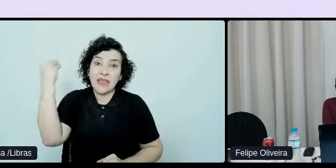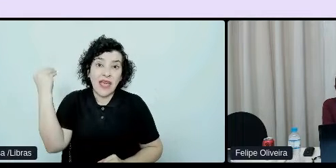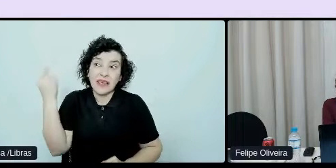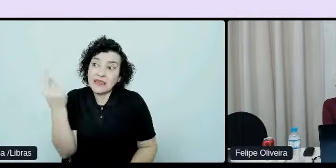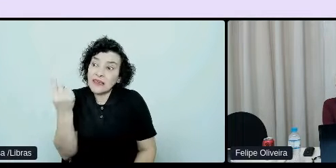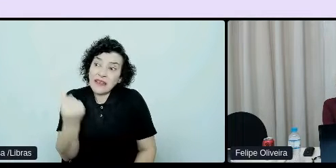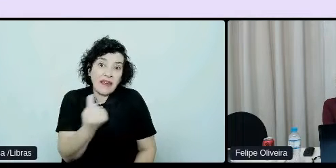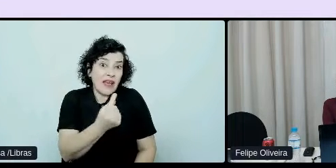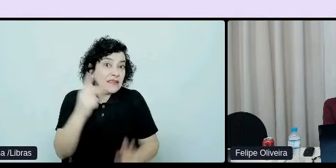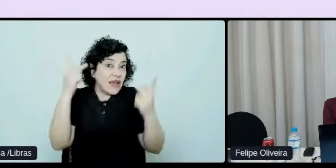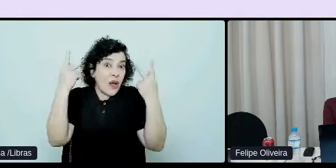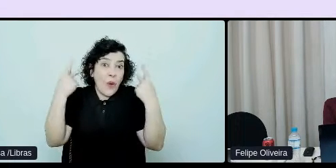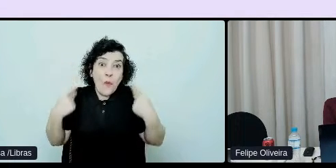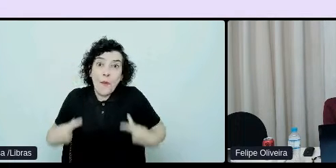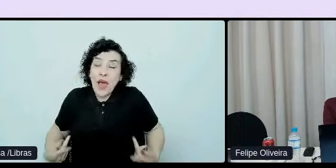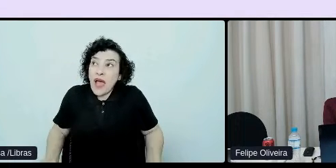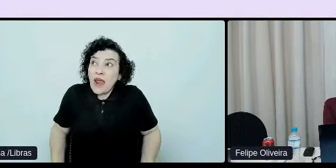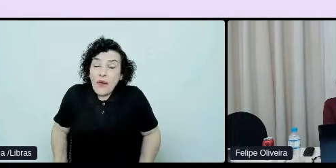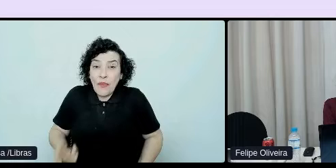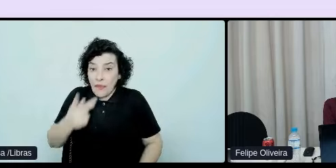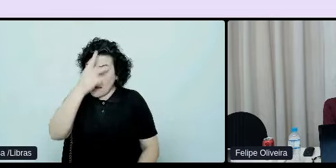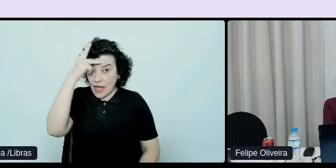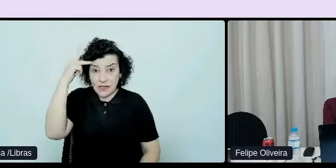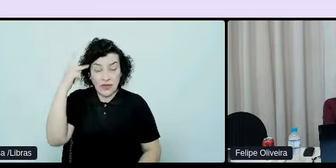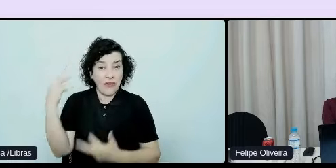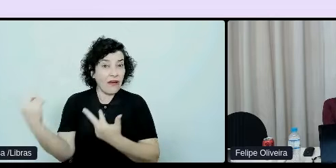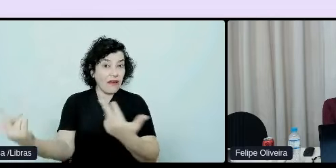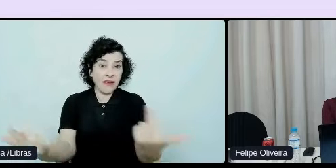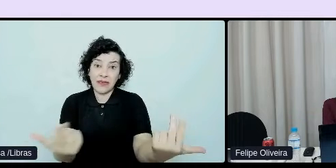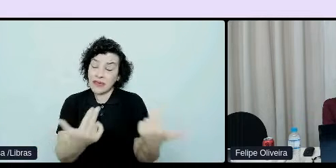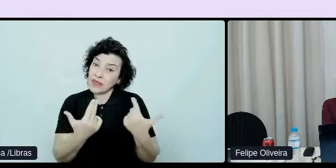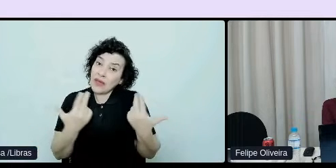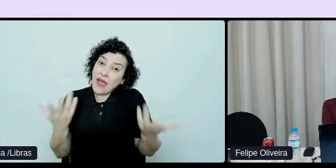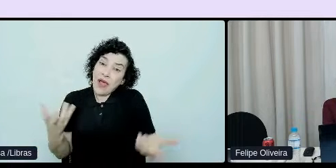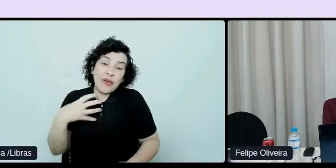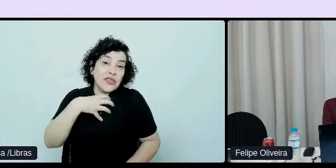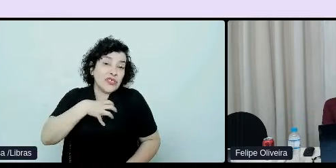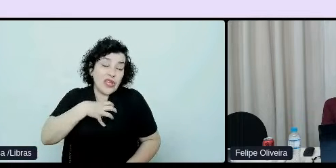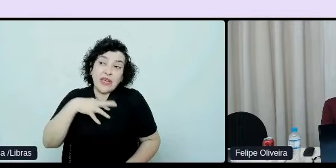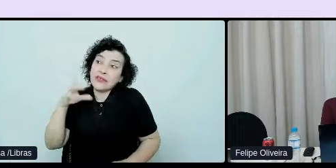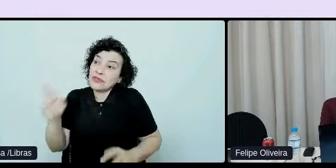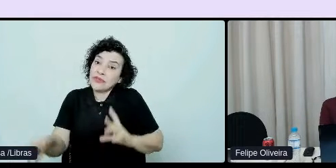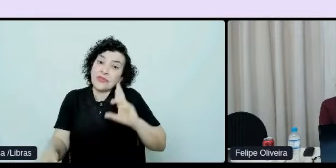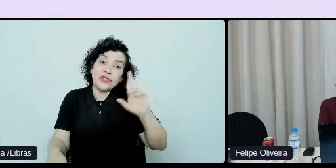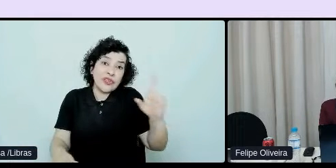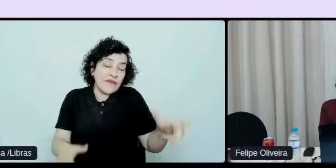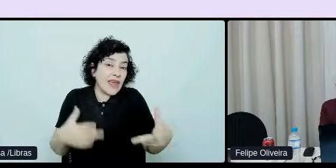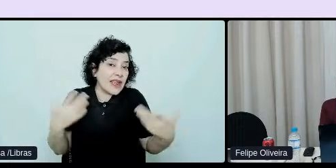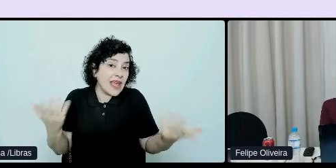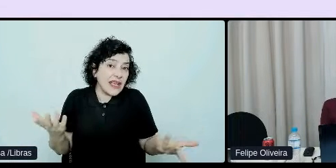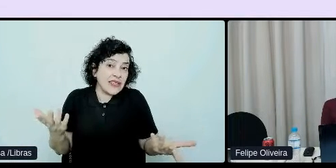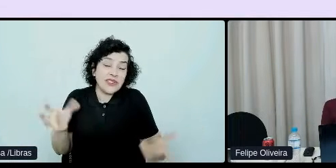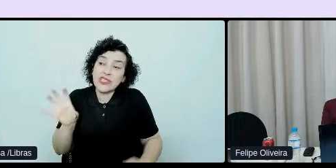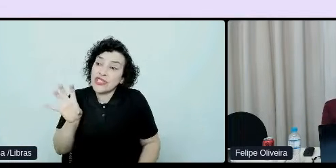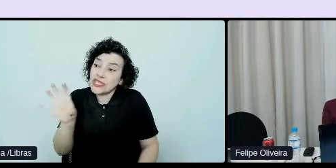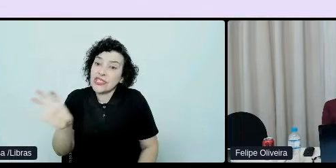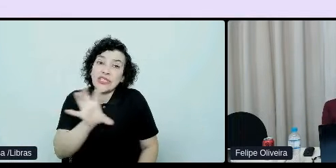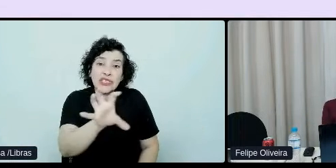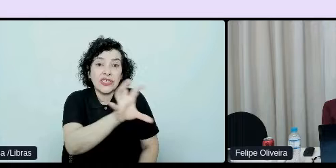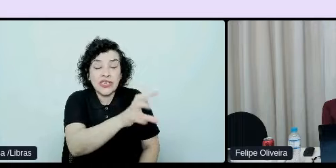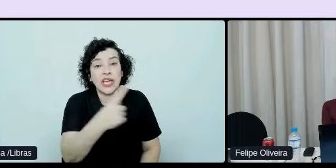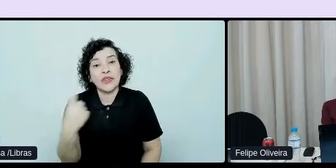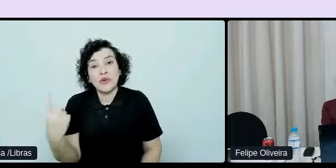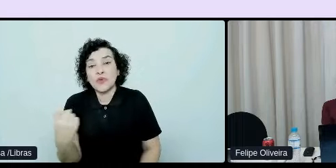como quaisquer outras, e pessoas são sempre diferentes entre si e são únicas. E autistas